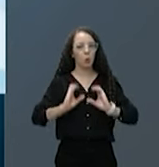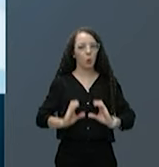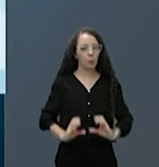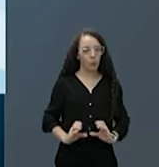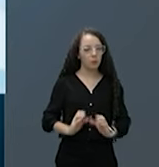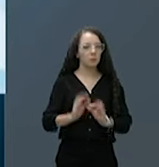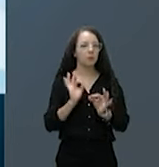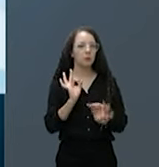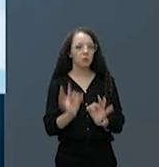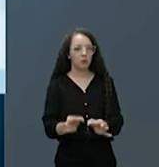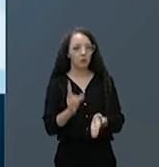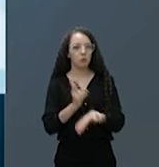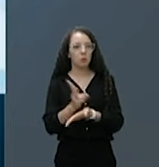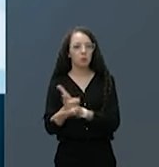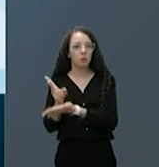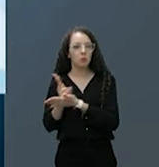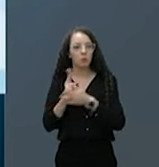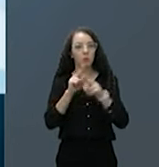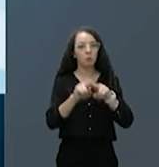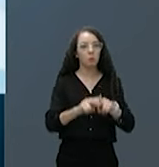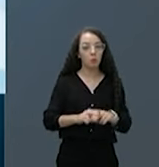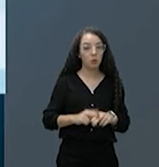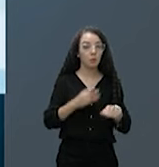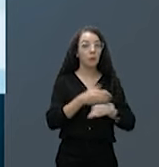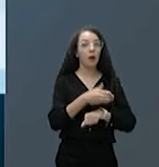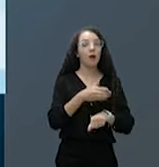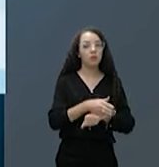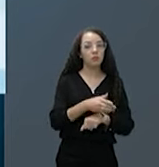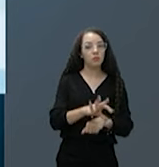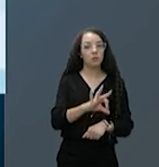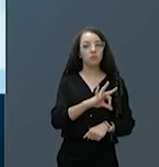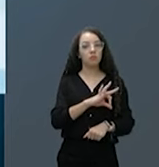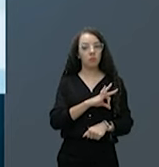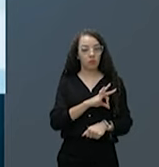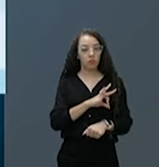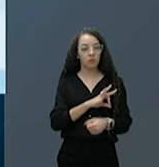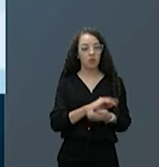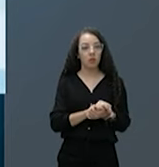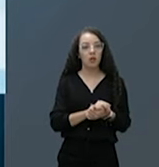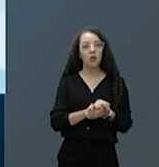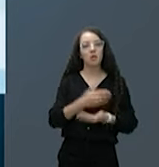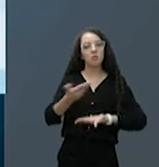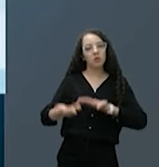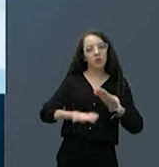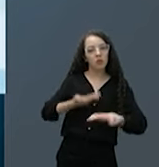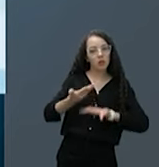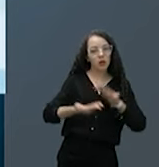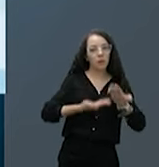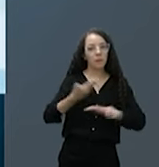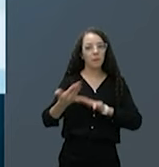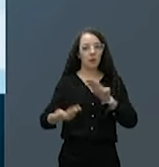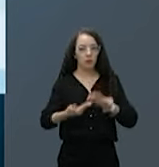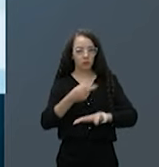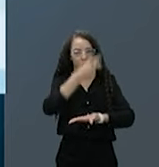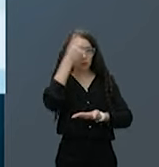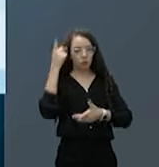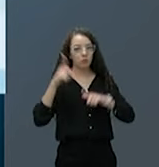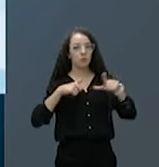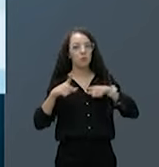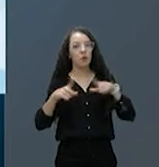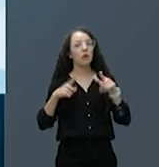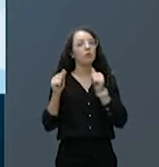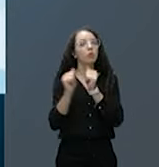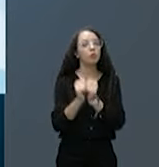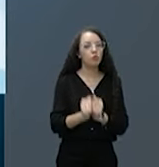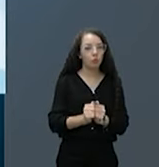Estado e o querelante pertence à sua corporação que está sob o seu comando. E o tratamento dado ao seu subordinado, além de